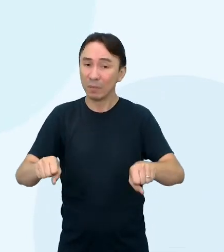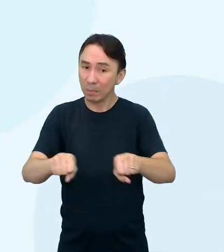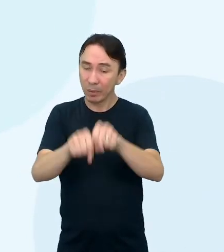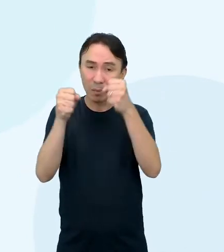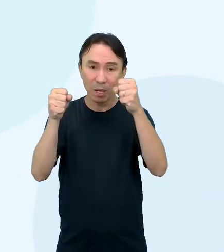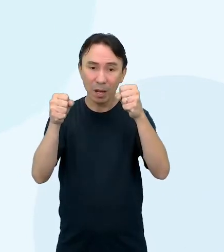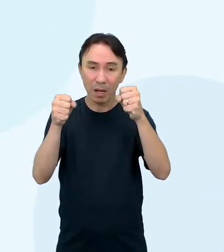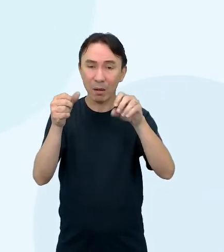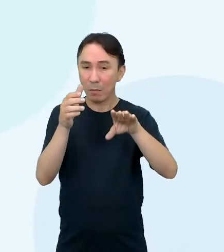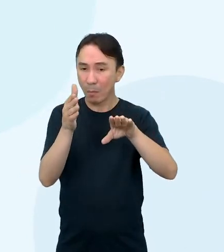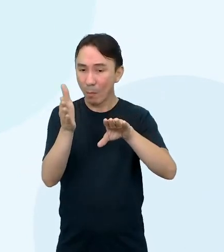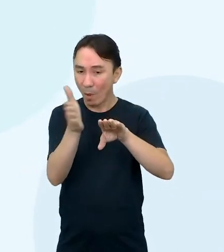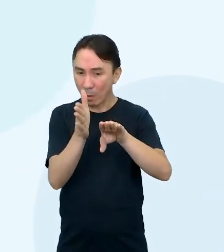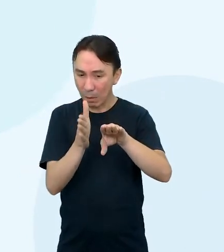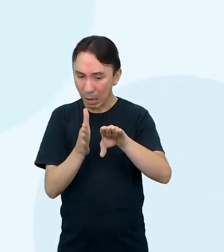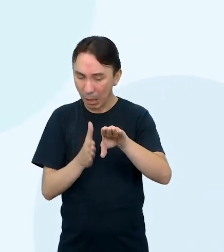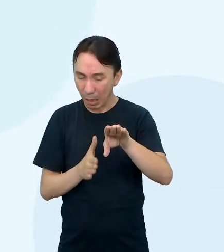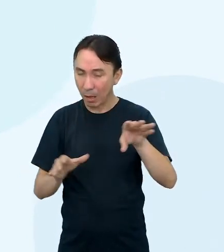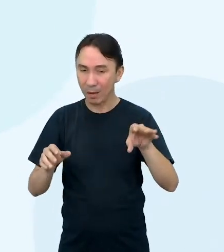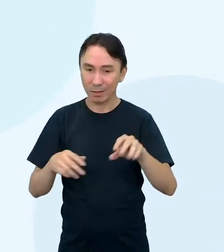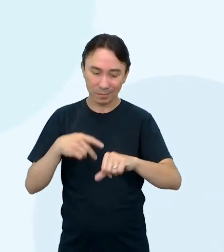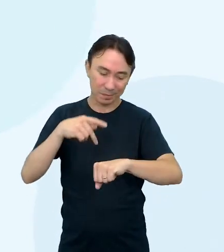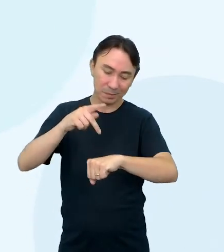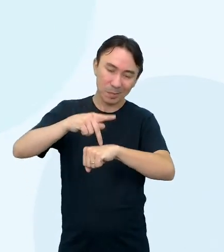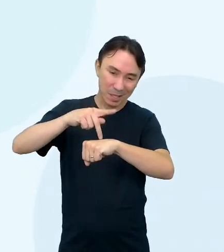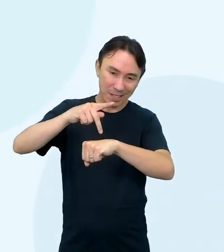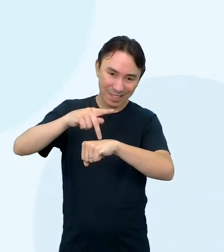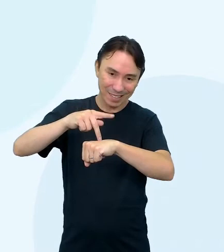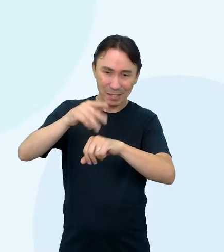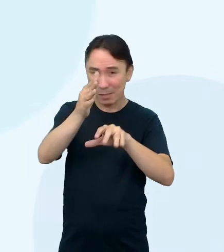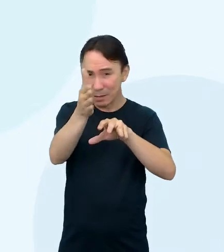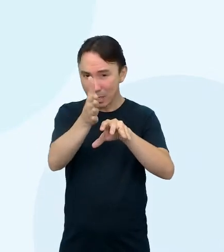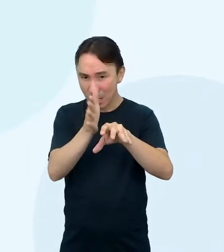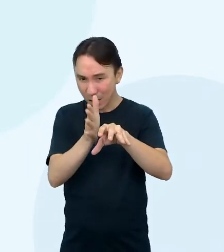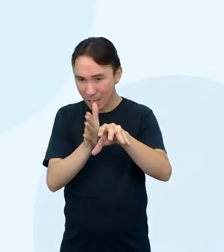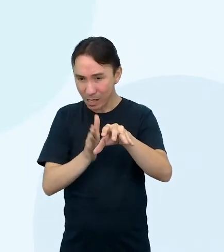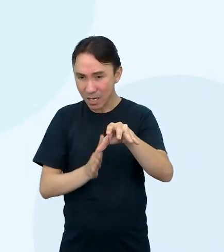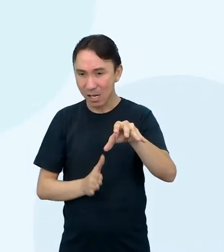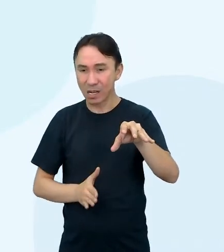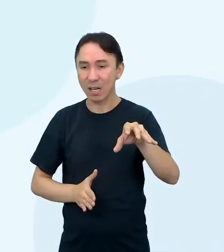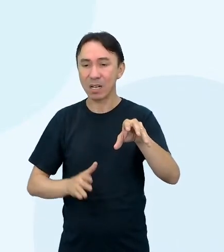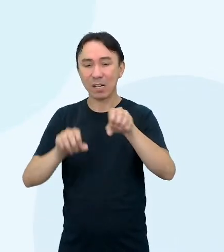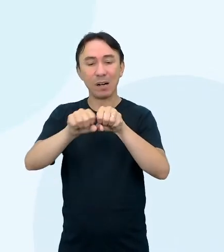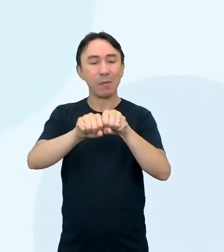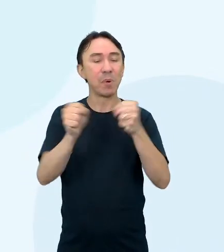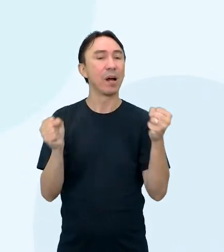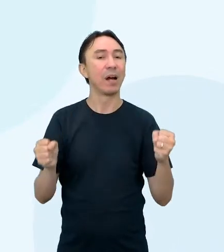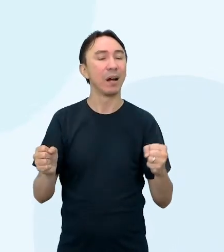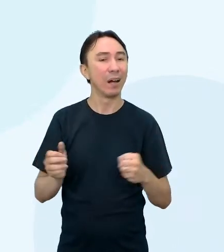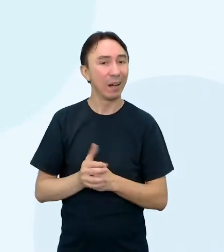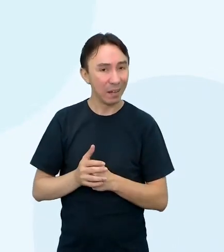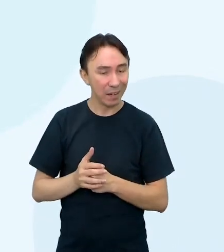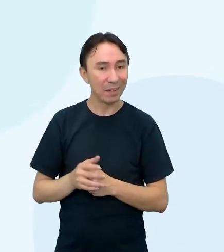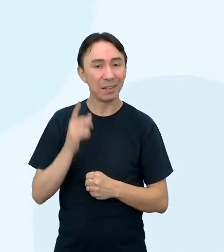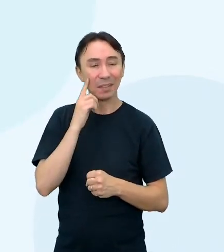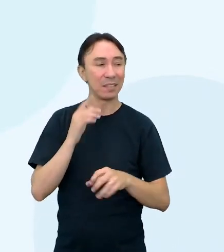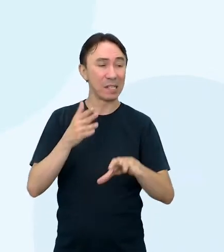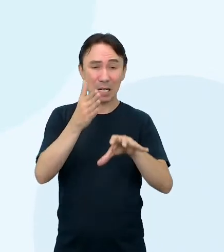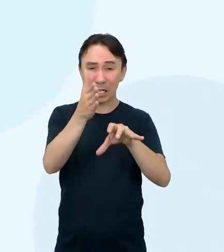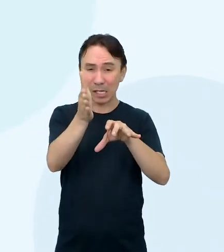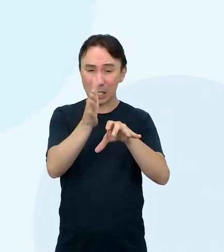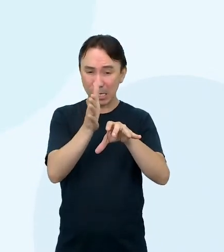né? Então, você tem fissuras numa rocha que a gente chama de rocha-mãe. Ela fica fragmentada e essa